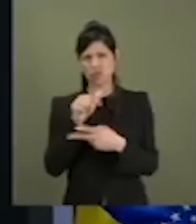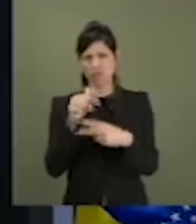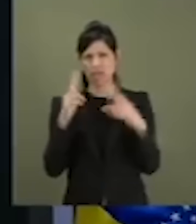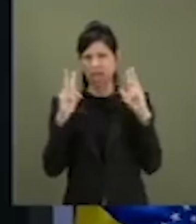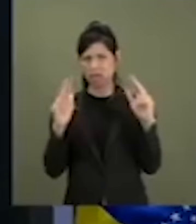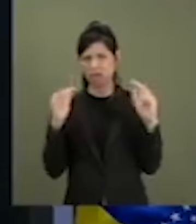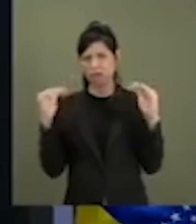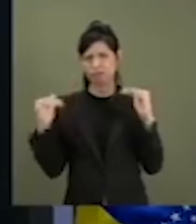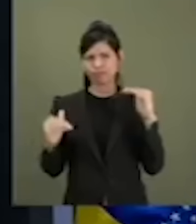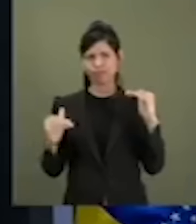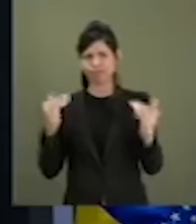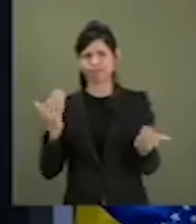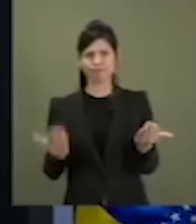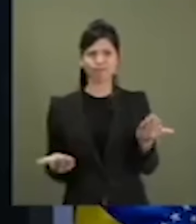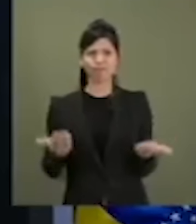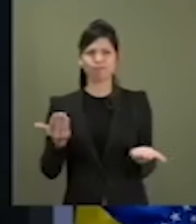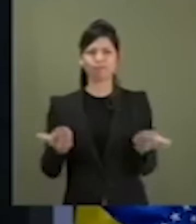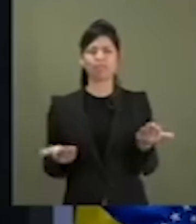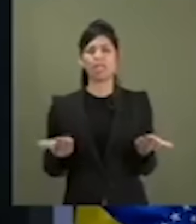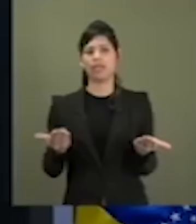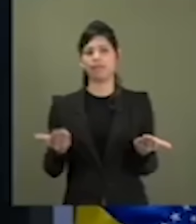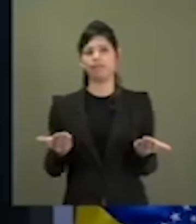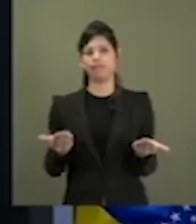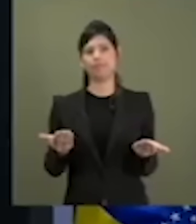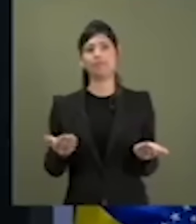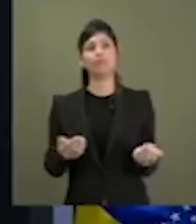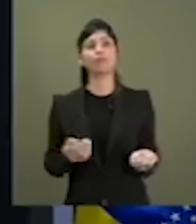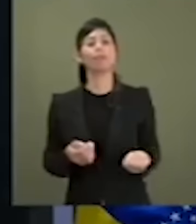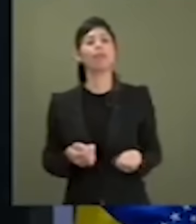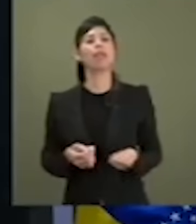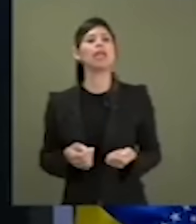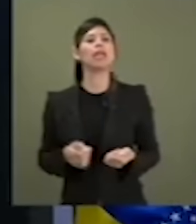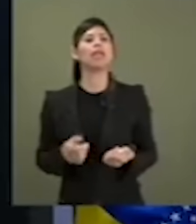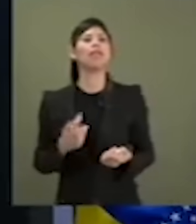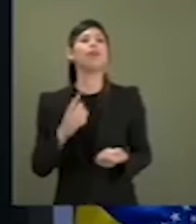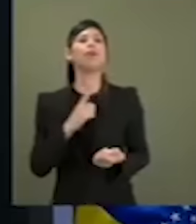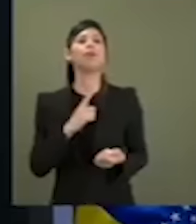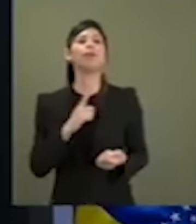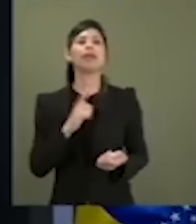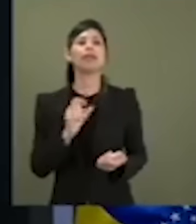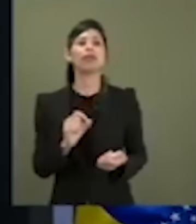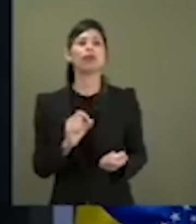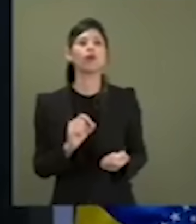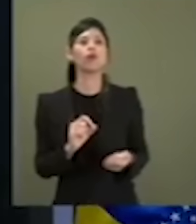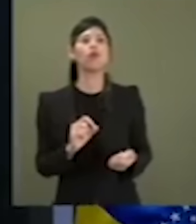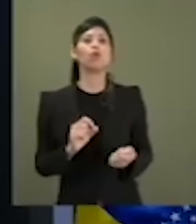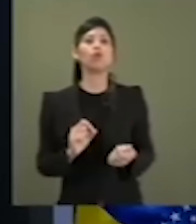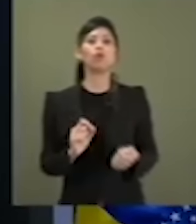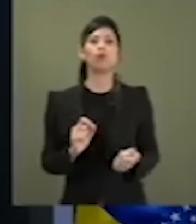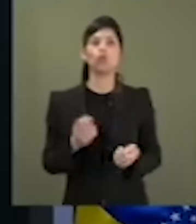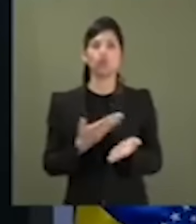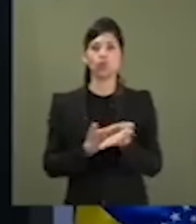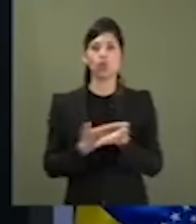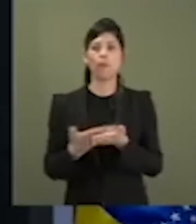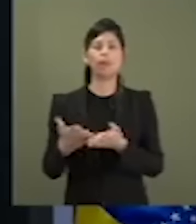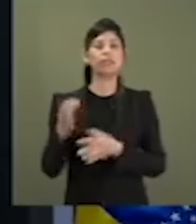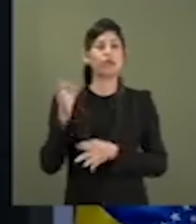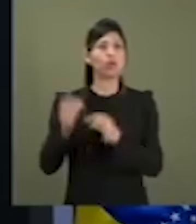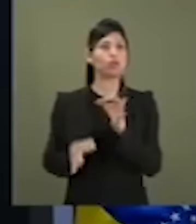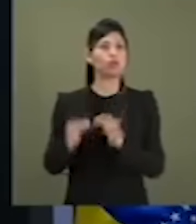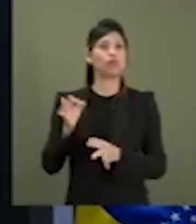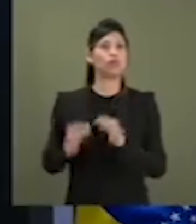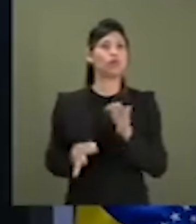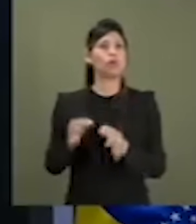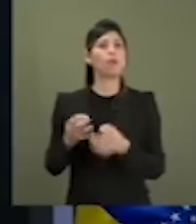Então, assim, eu realmente, ao ver o julgamento, acompanhar os primeiros julgamentos, eu fico imaginando, daqui a pouco, como é que